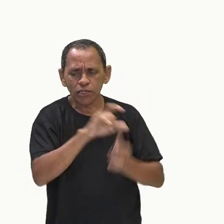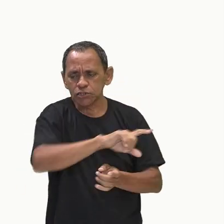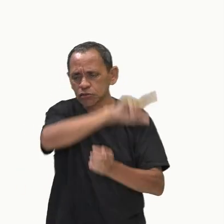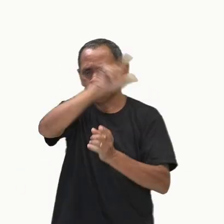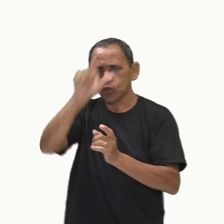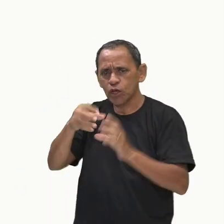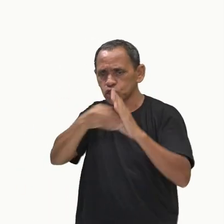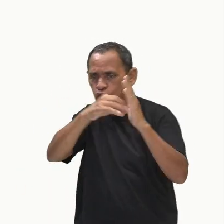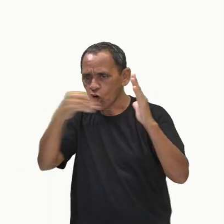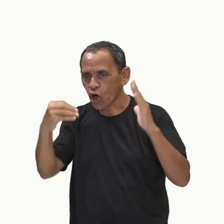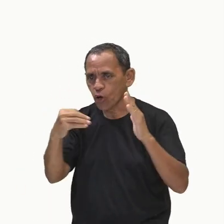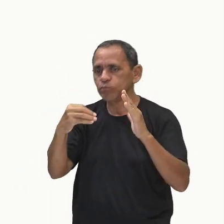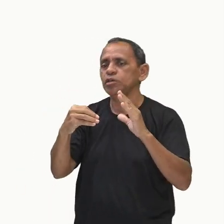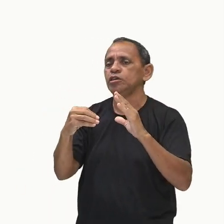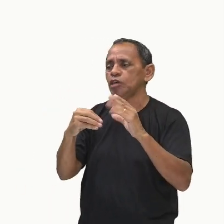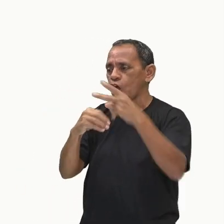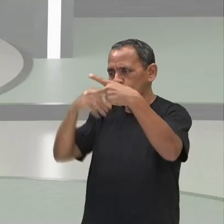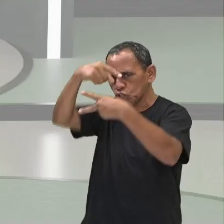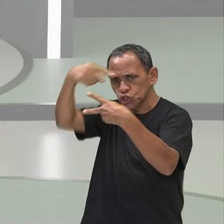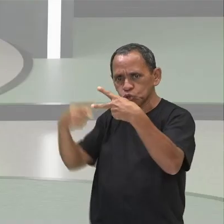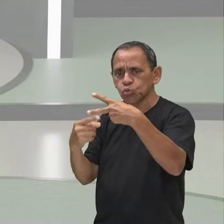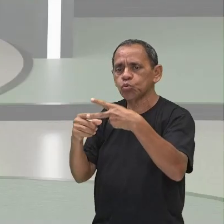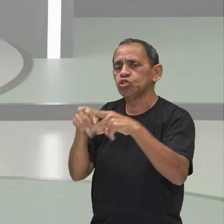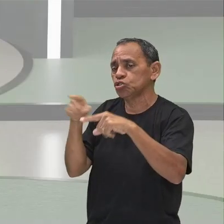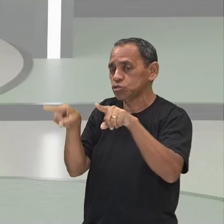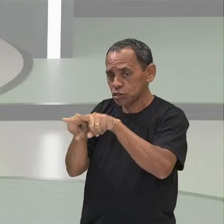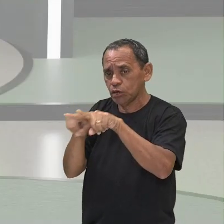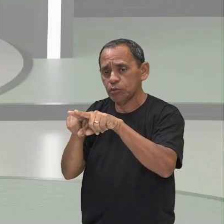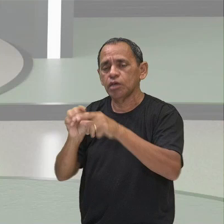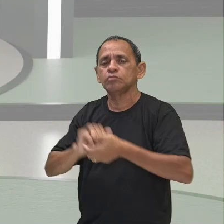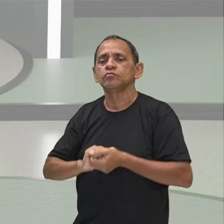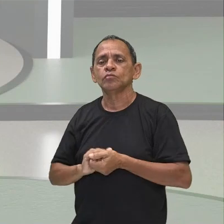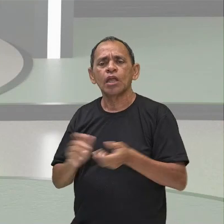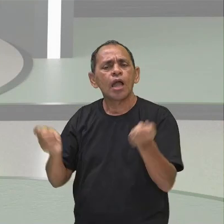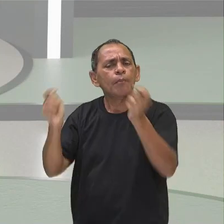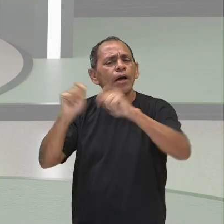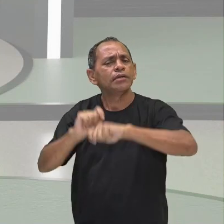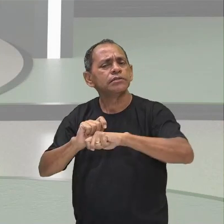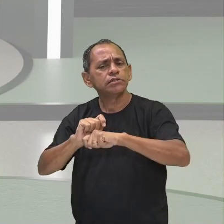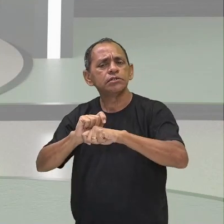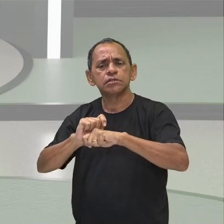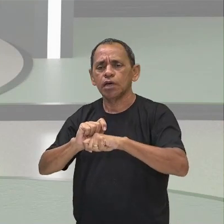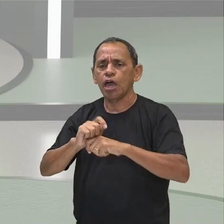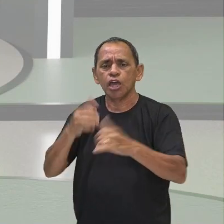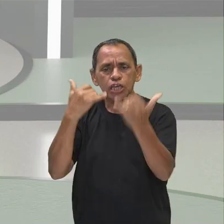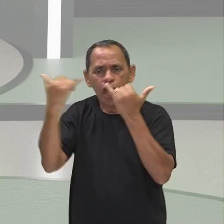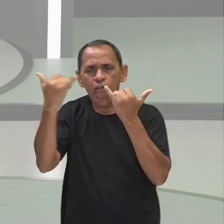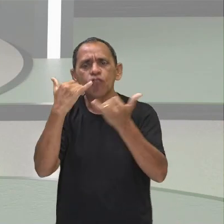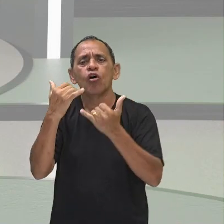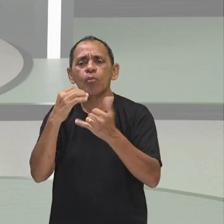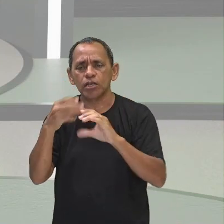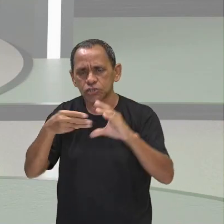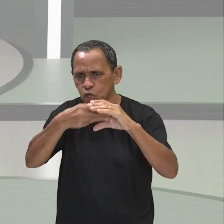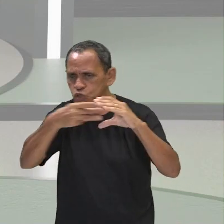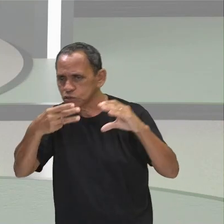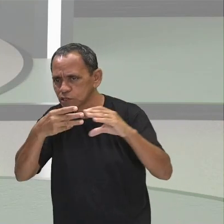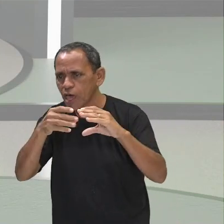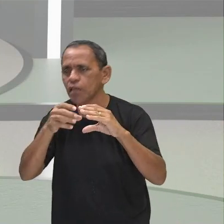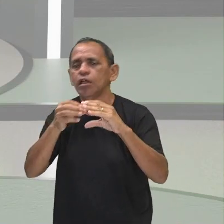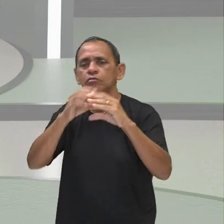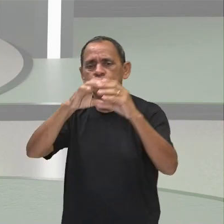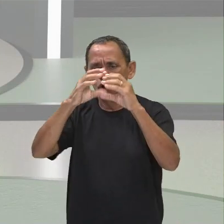semiconservativo, que permite que todo o material genético é passado de uma célula para outra e,